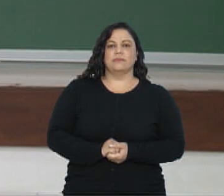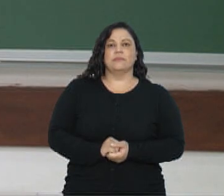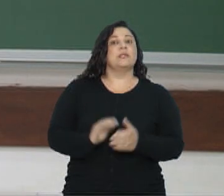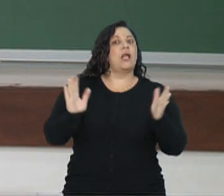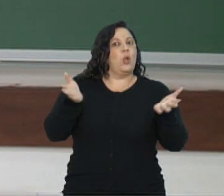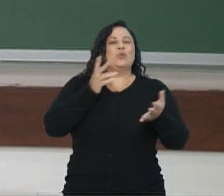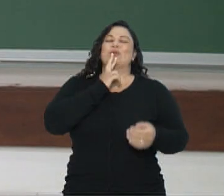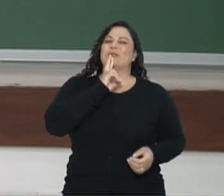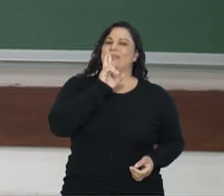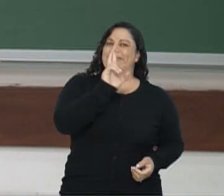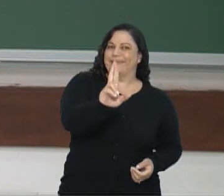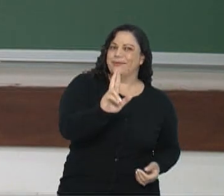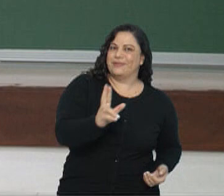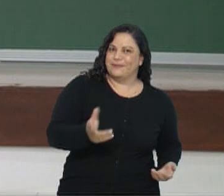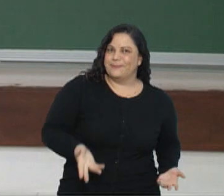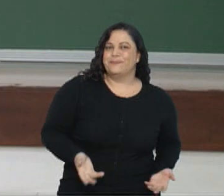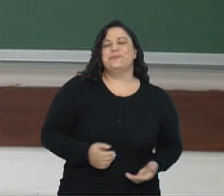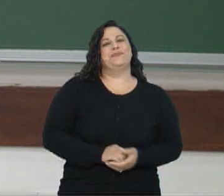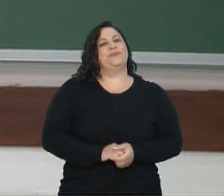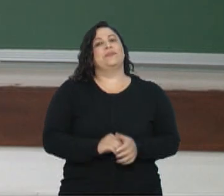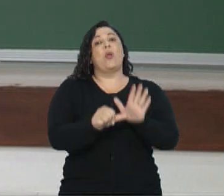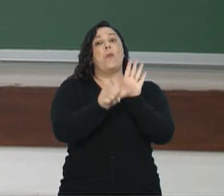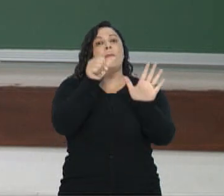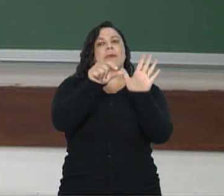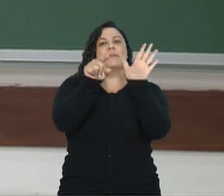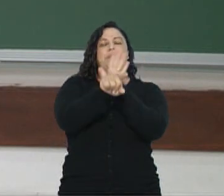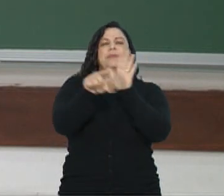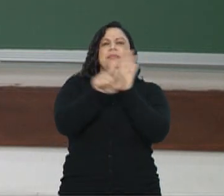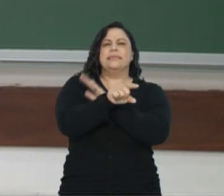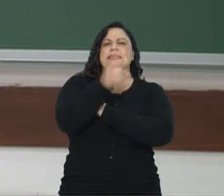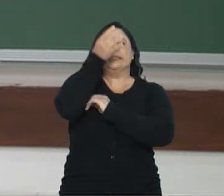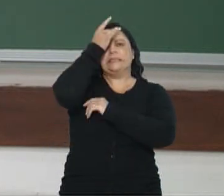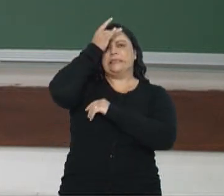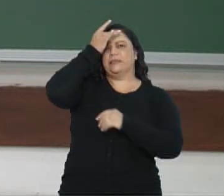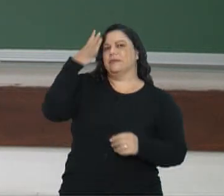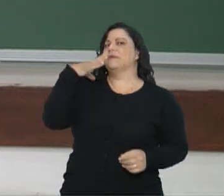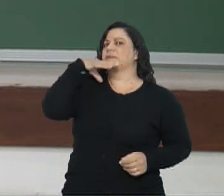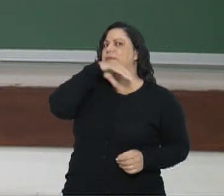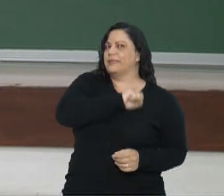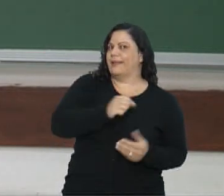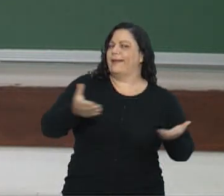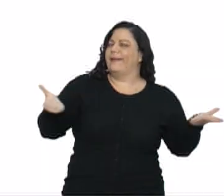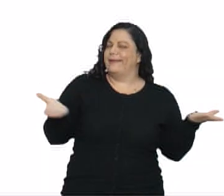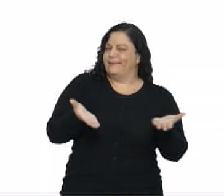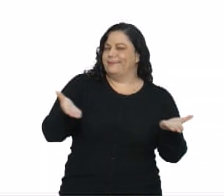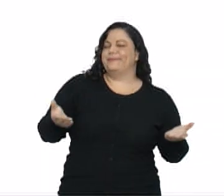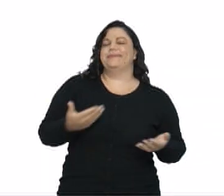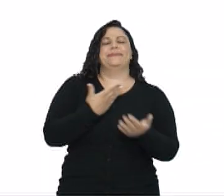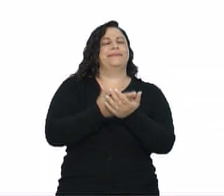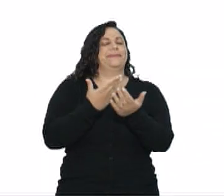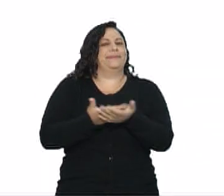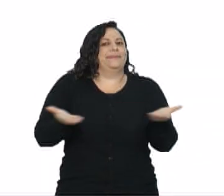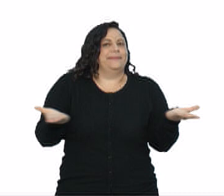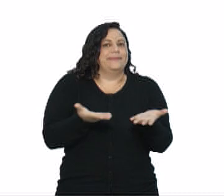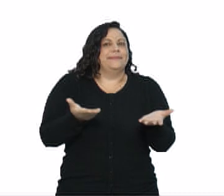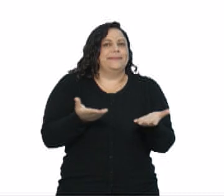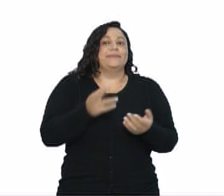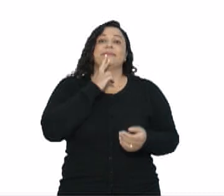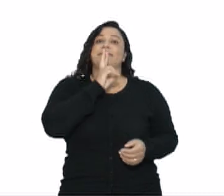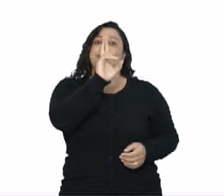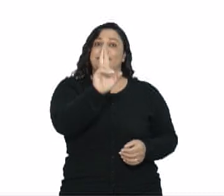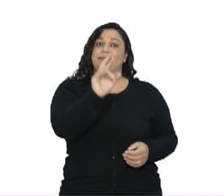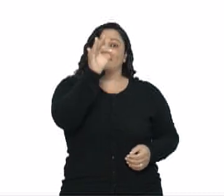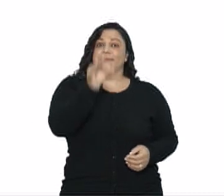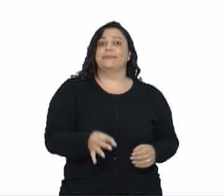Respondido, caríssimos alunos, esse primeiro quiz foi fácil para a gente ir esquentando para a aula de hoje. Resposta correta, letra A, a